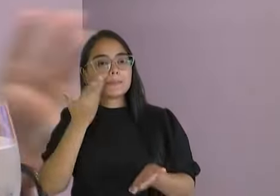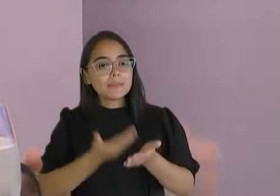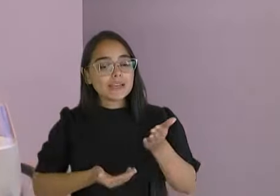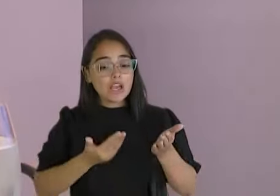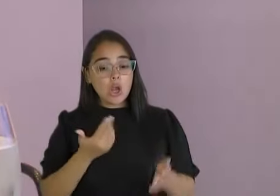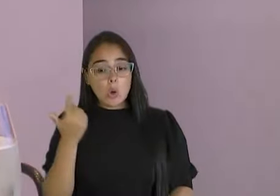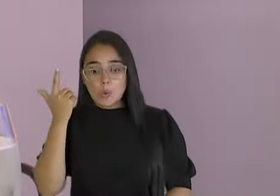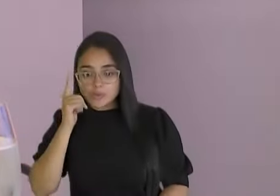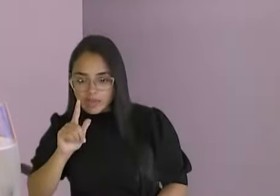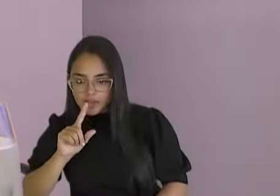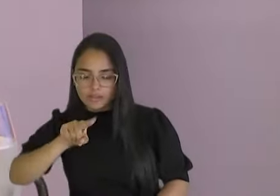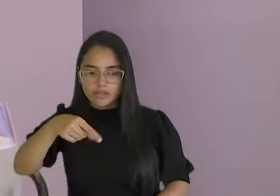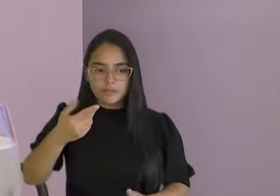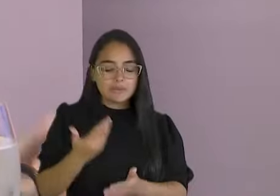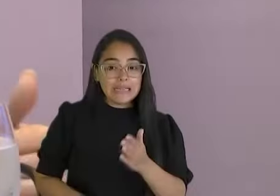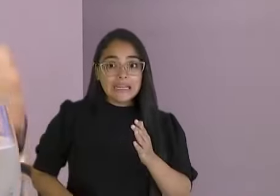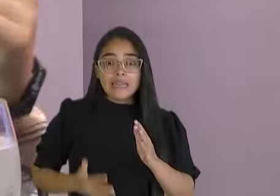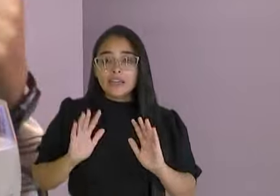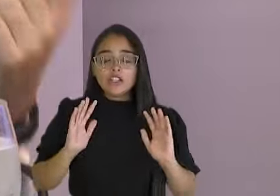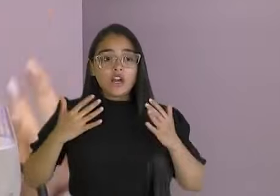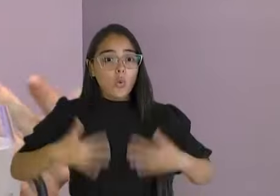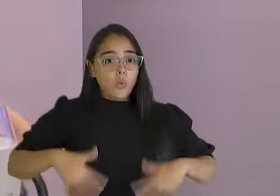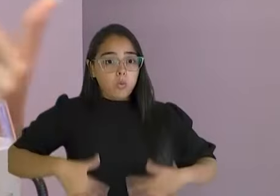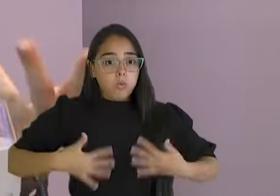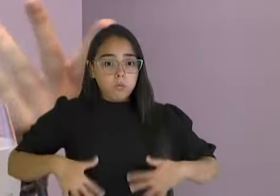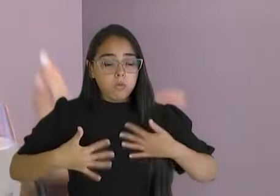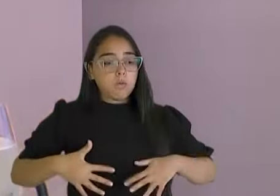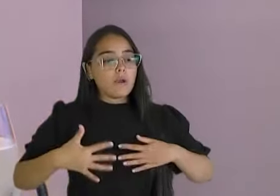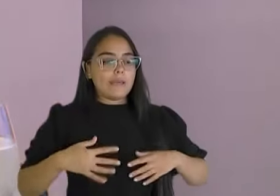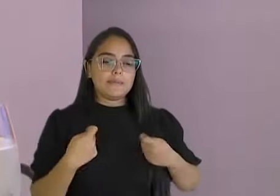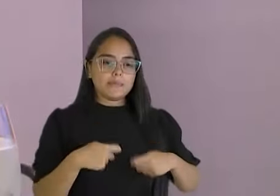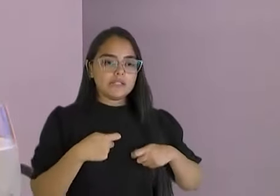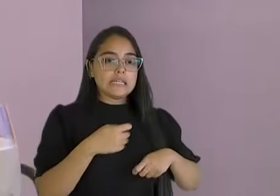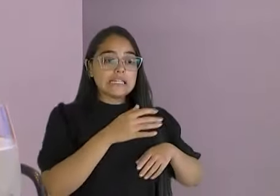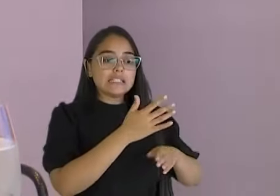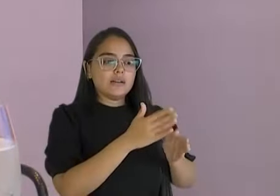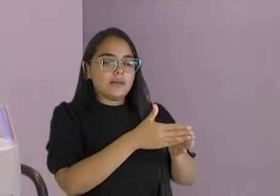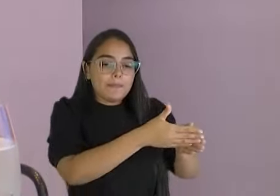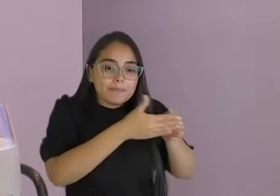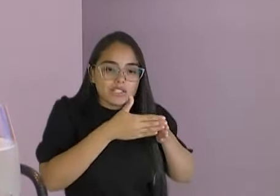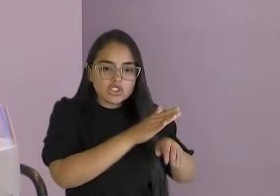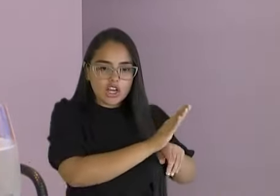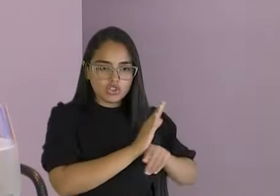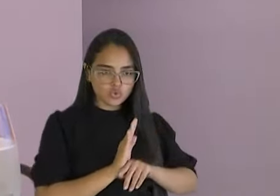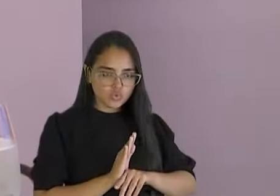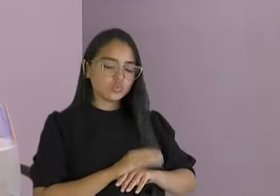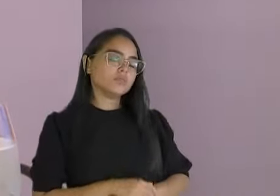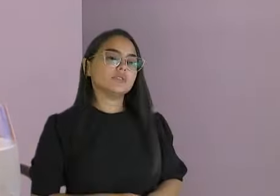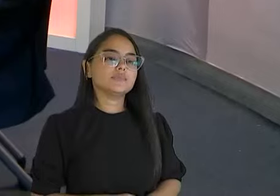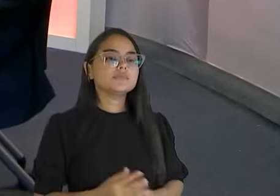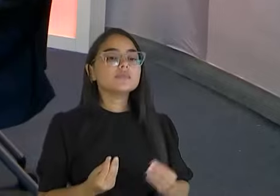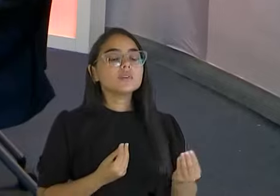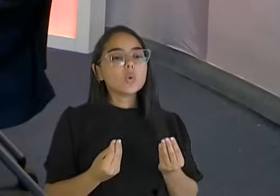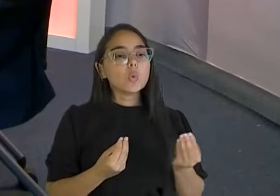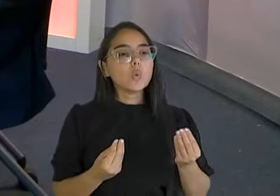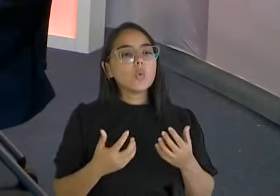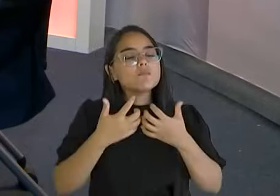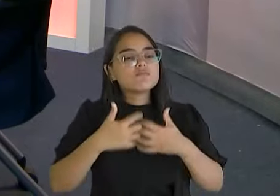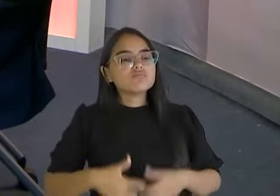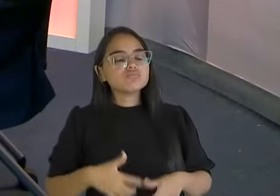se desesperar, né? Até pedir de fato ajuda, que é um processo muito difícil, inclusive, né? Doutor Samir, juridicamente, como é que funciona essa questão